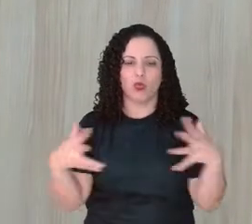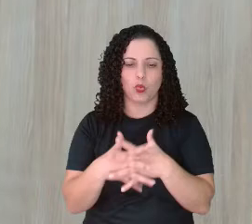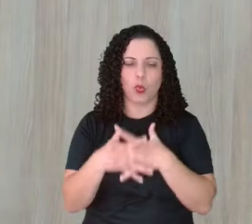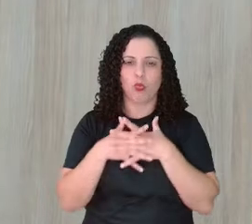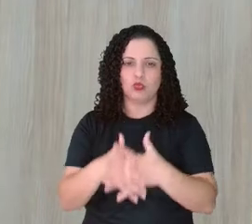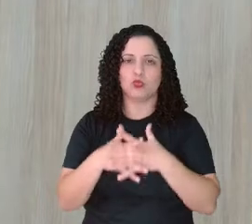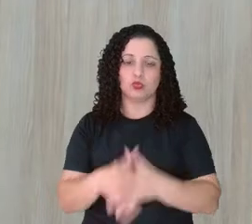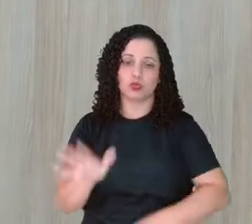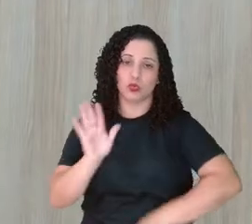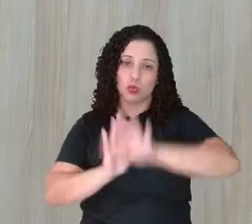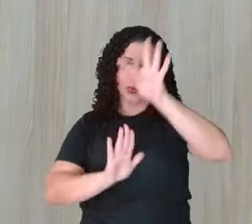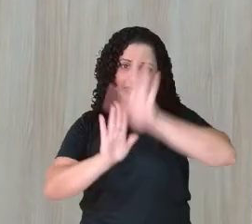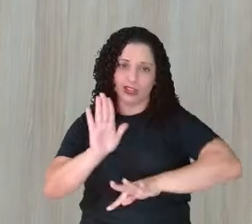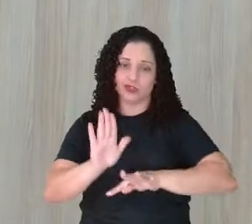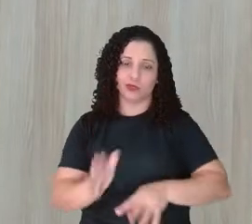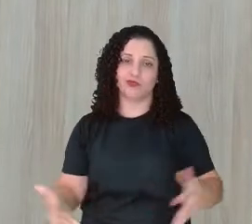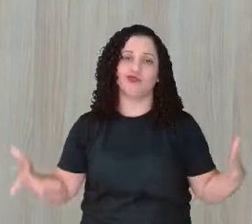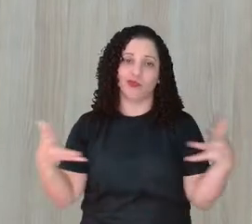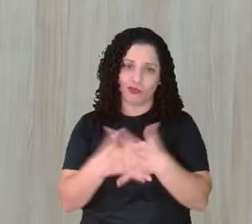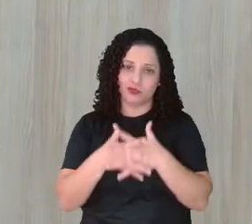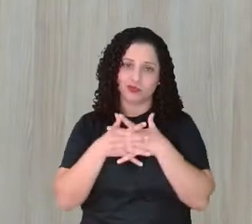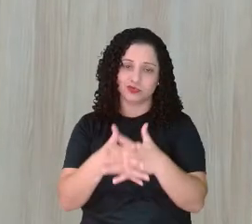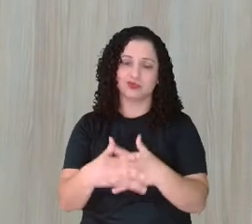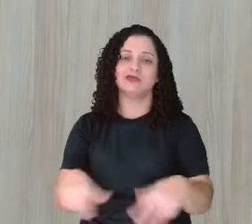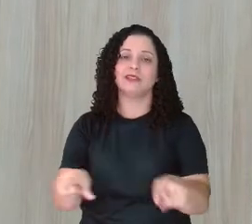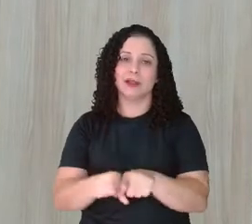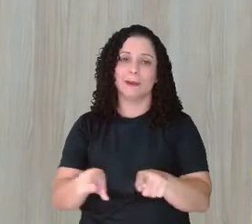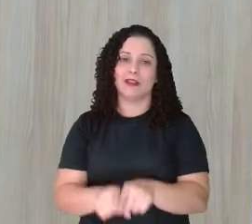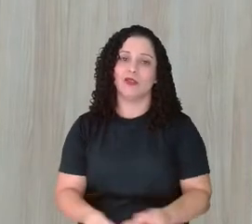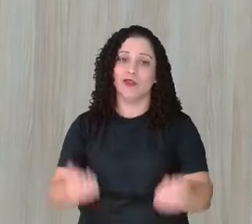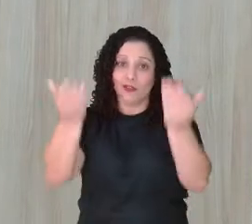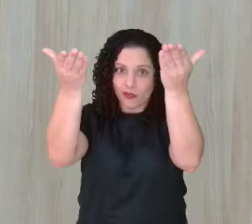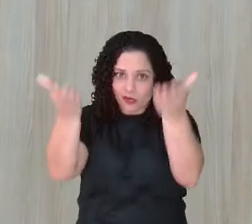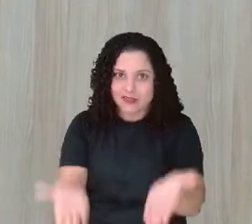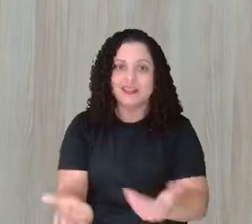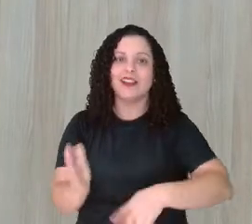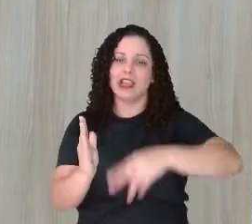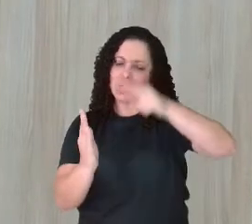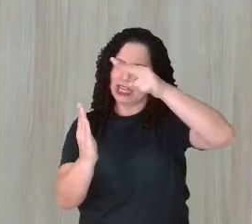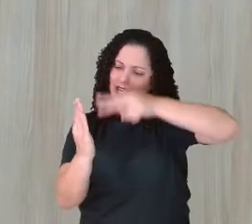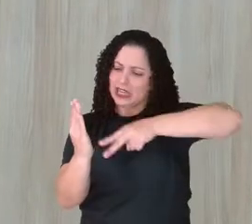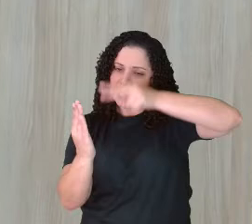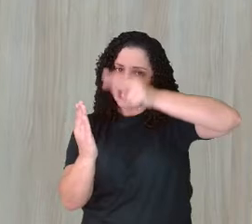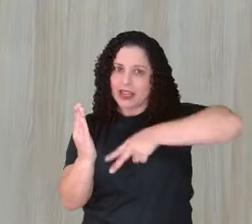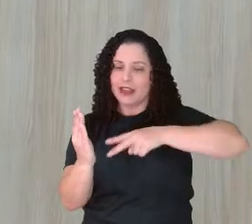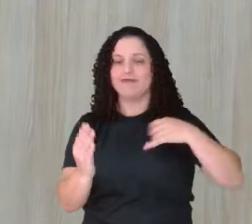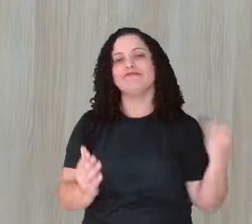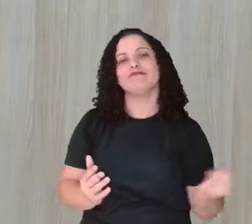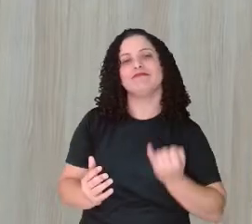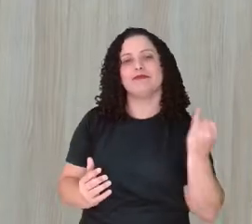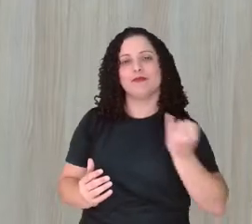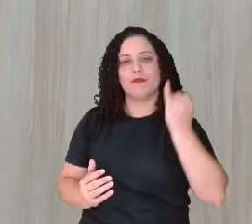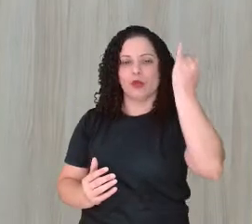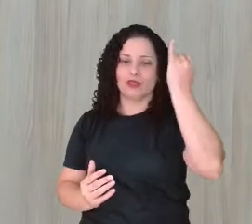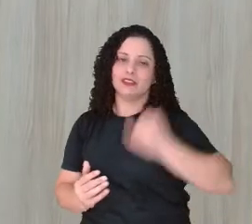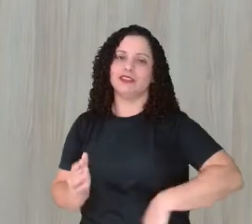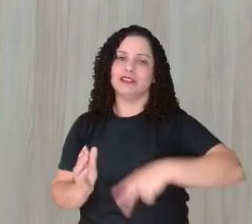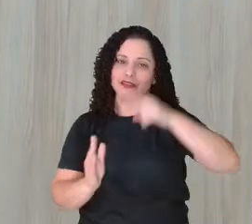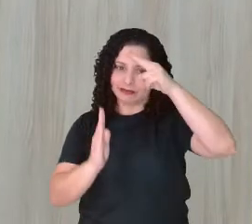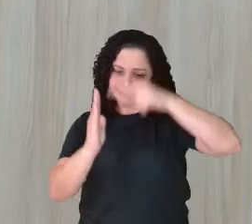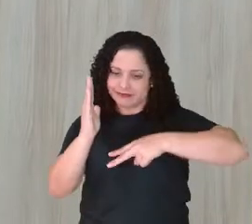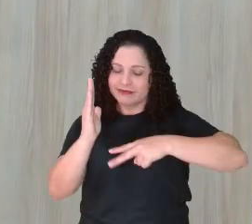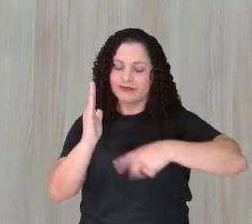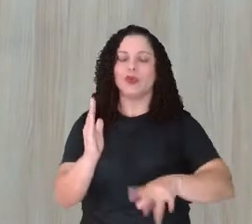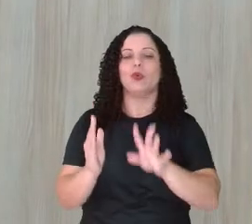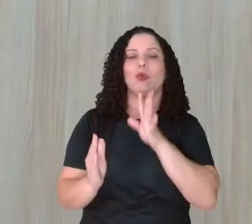é prejudicado. Então, você que é leitor, tem uma importância aí, é fundamental para o texto